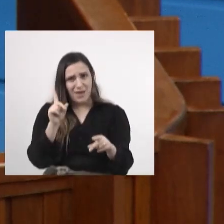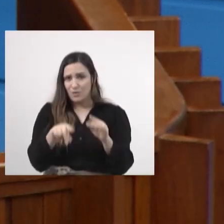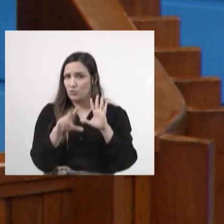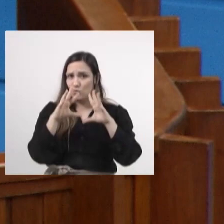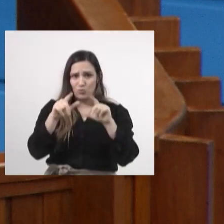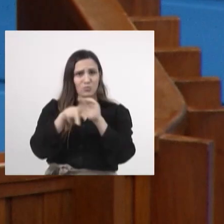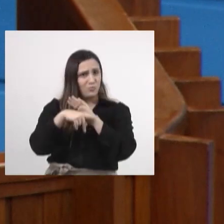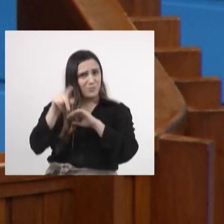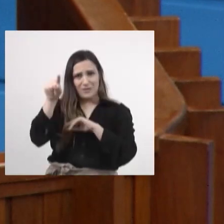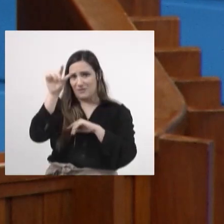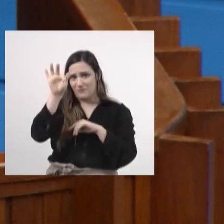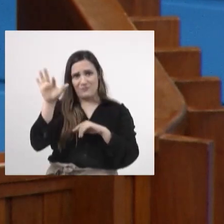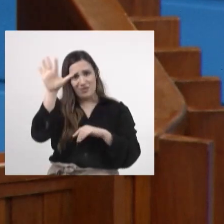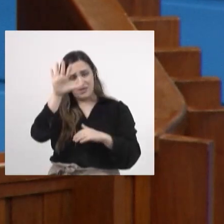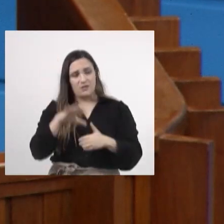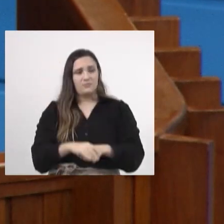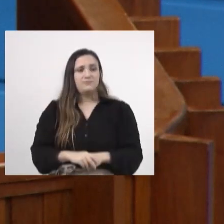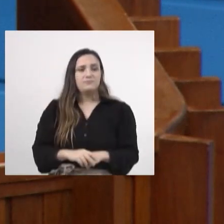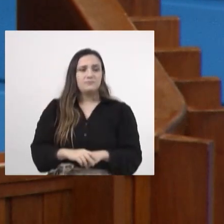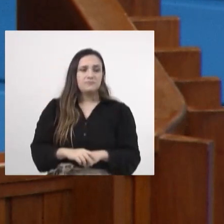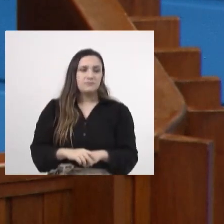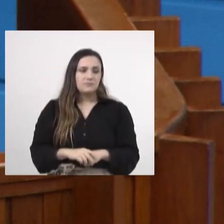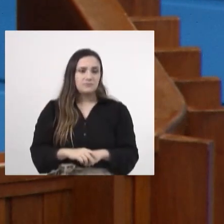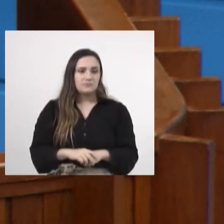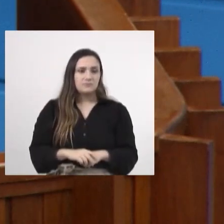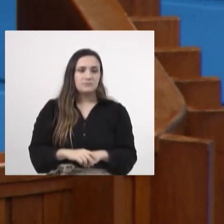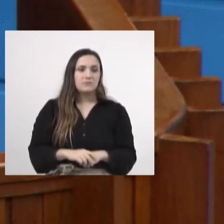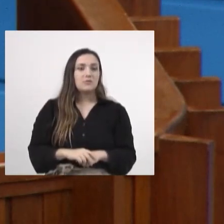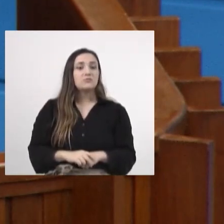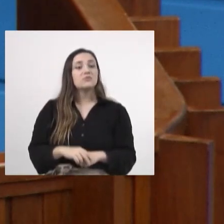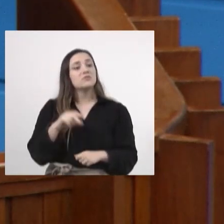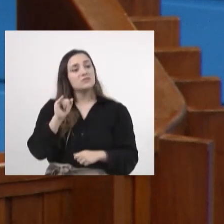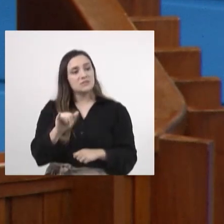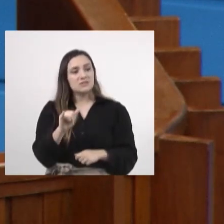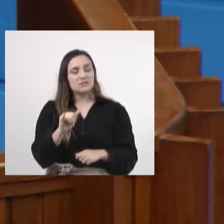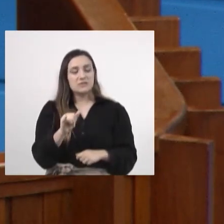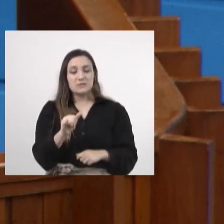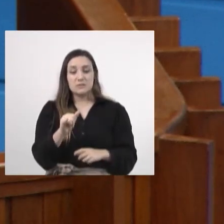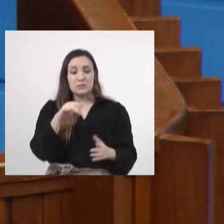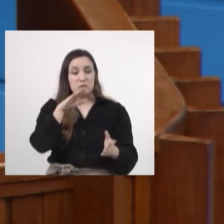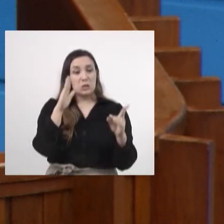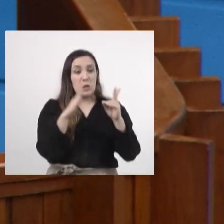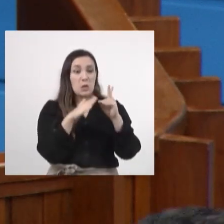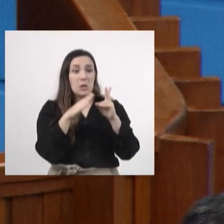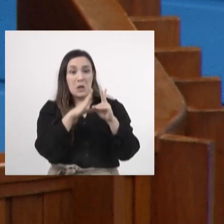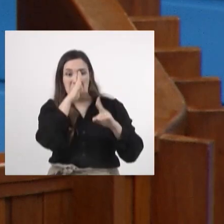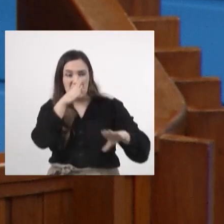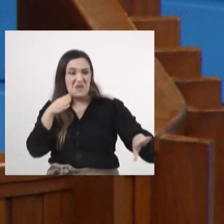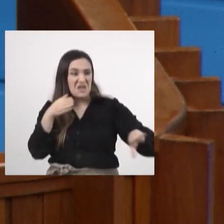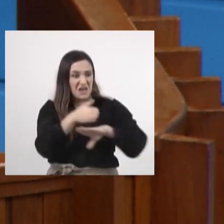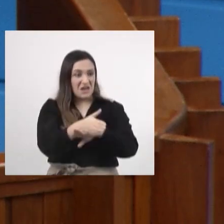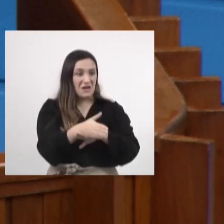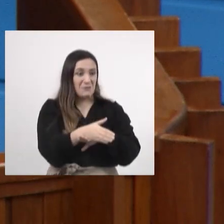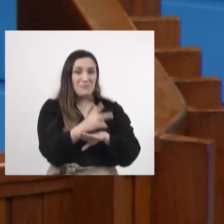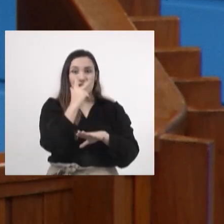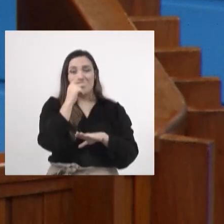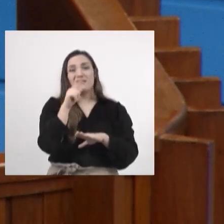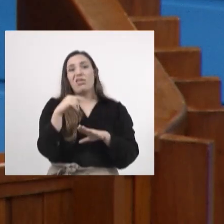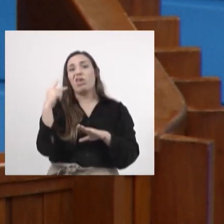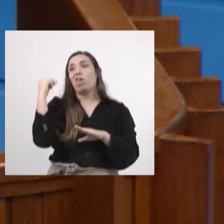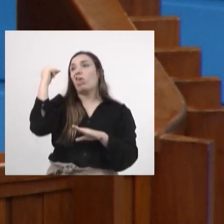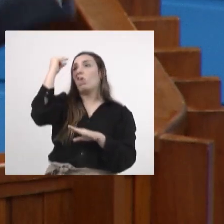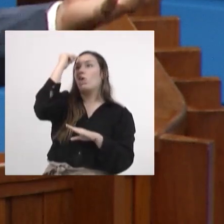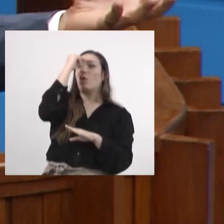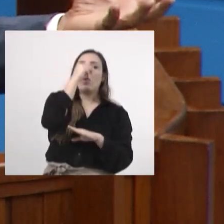Então, toda vez que há uma invasão, o índio está servindo de massa de manobra